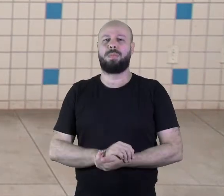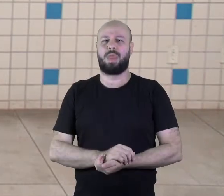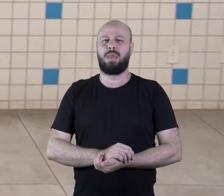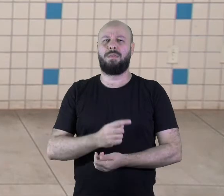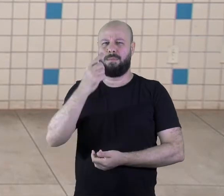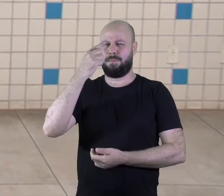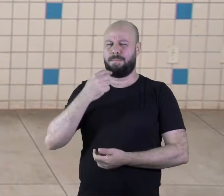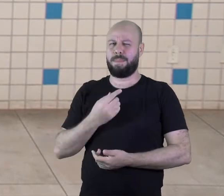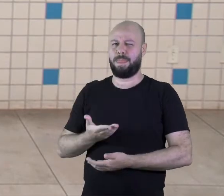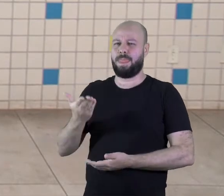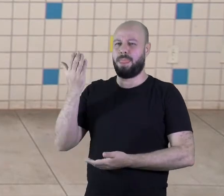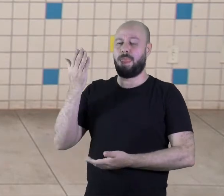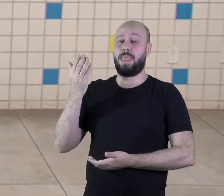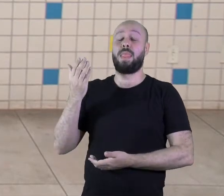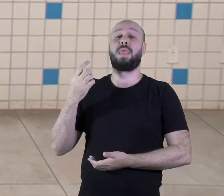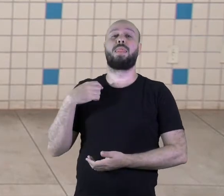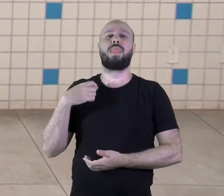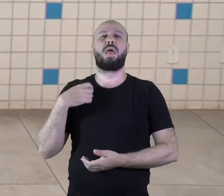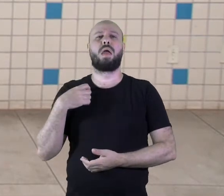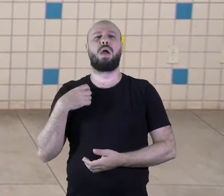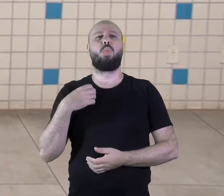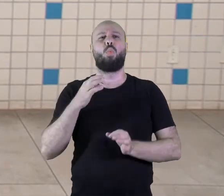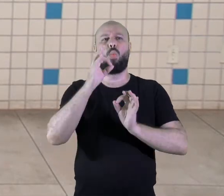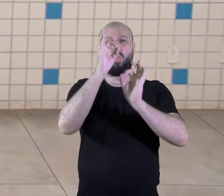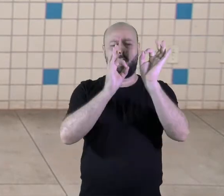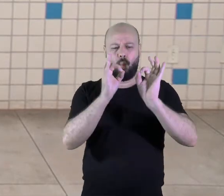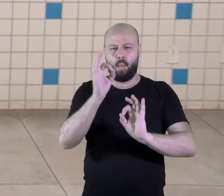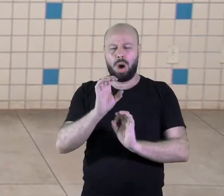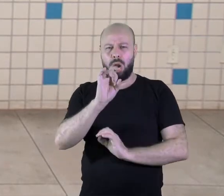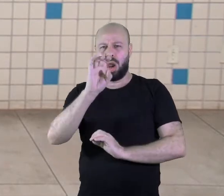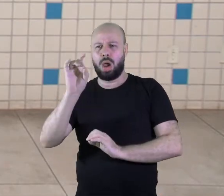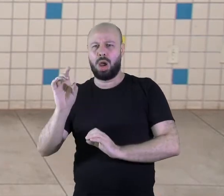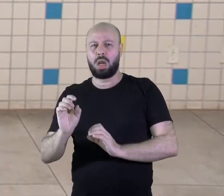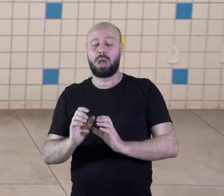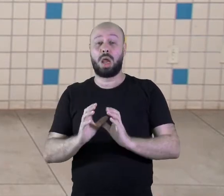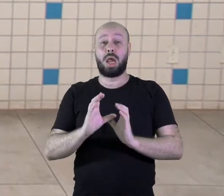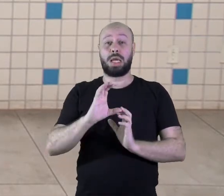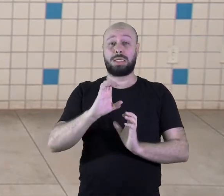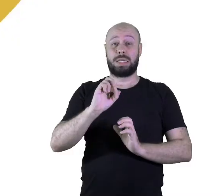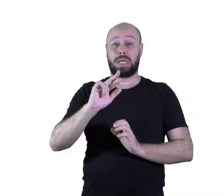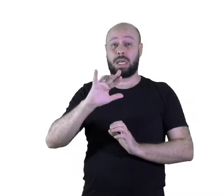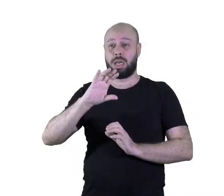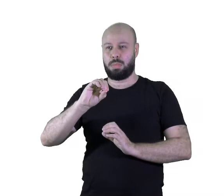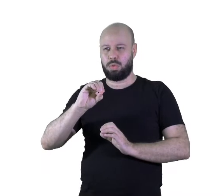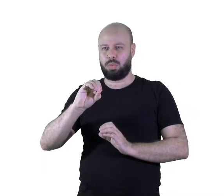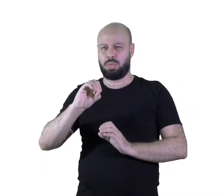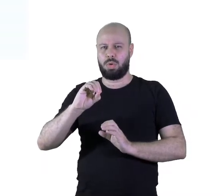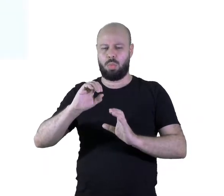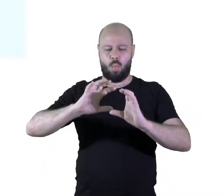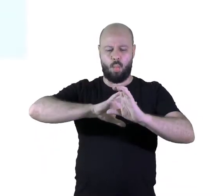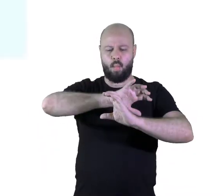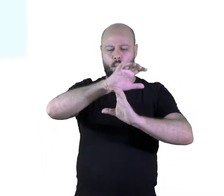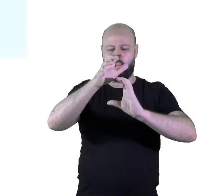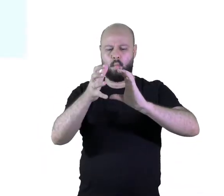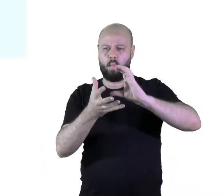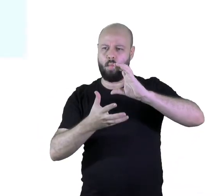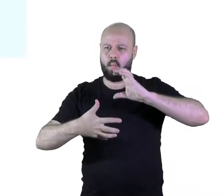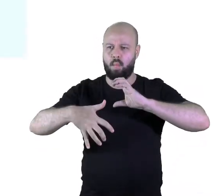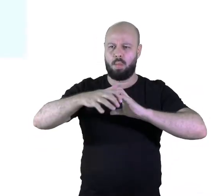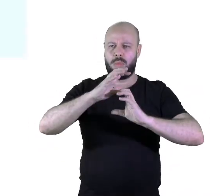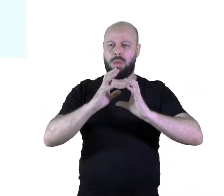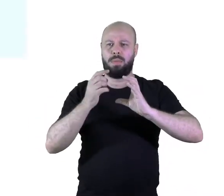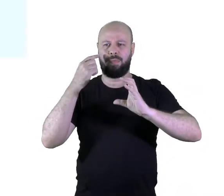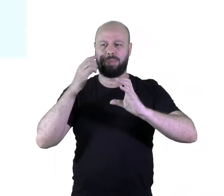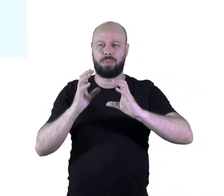vai aparecer as partes, não é, do cérebro e as estruturas que eles mostram. Ali